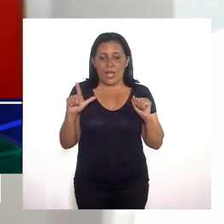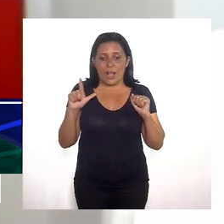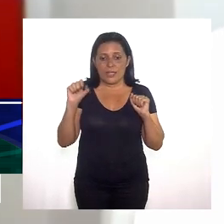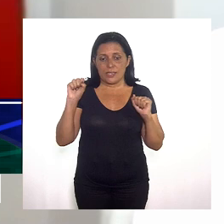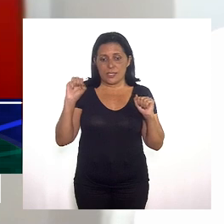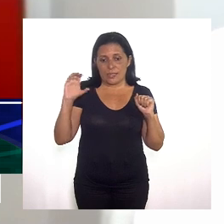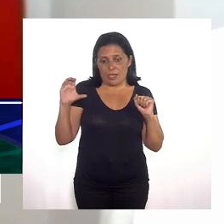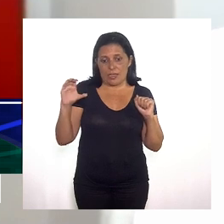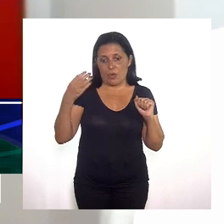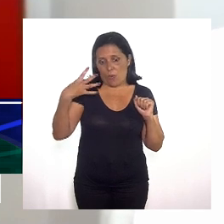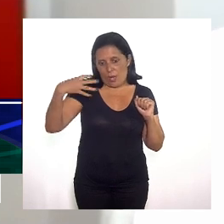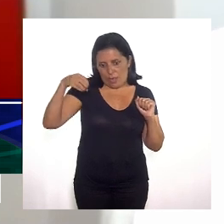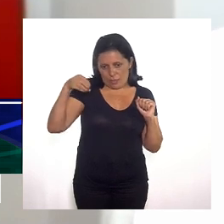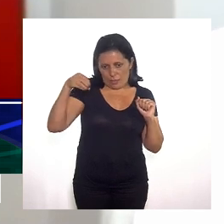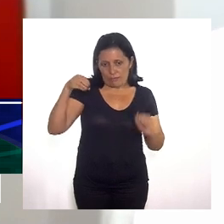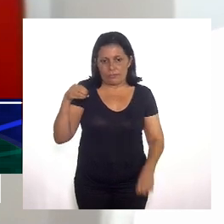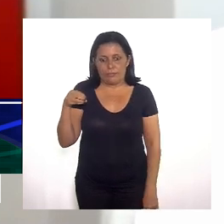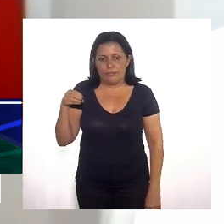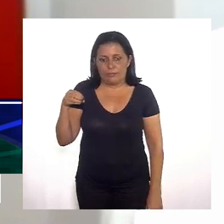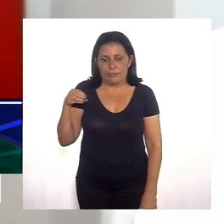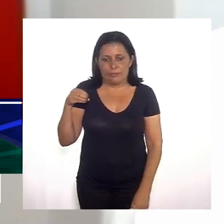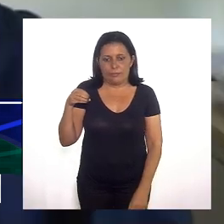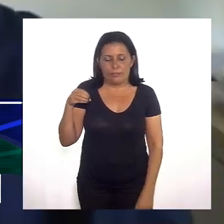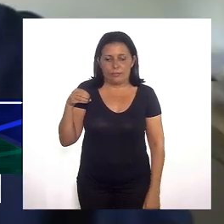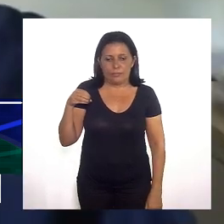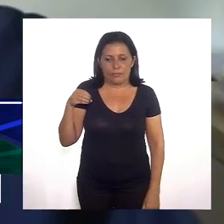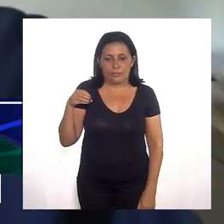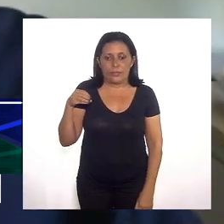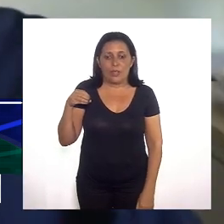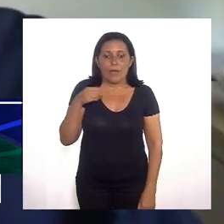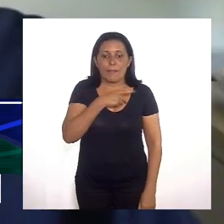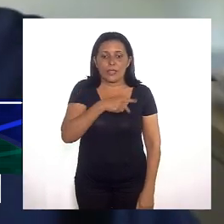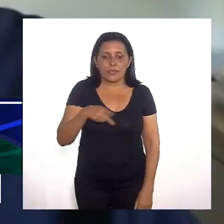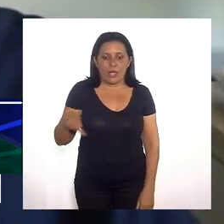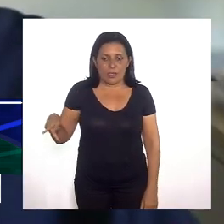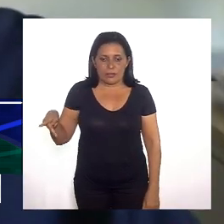PLC 40. Senhor presidente,